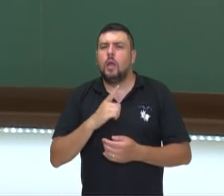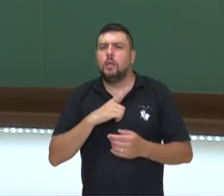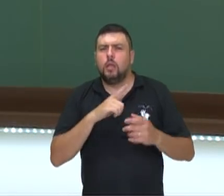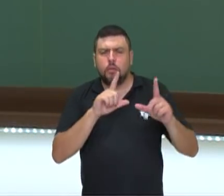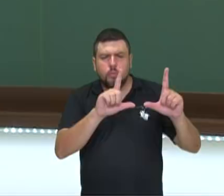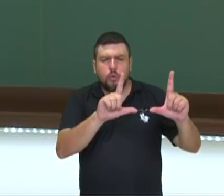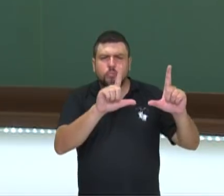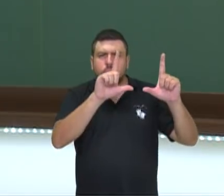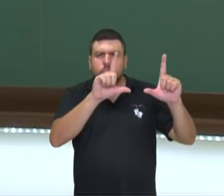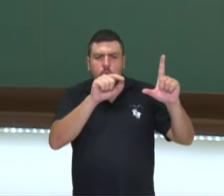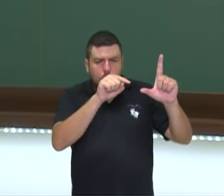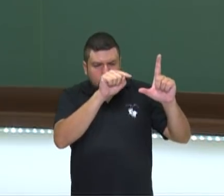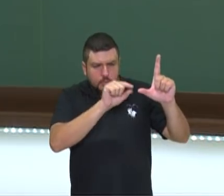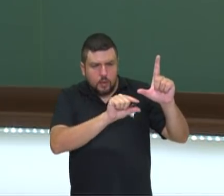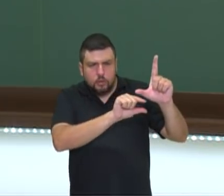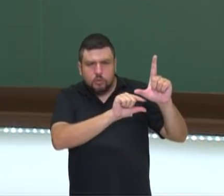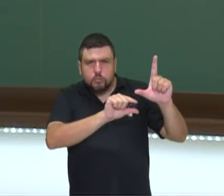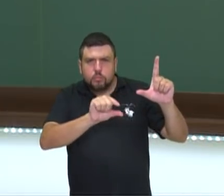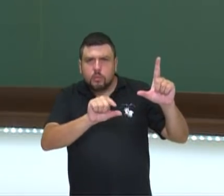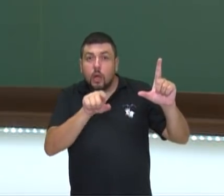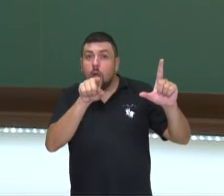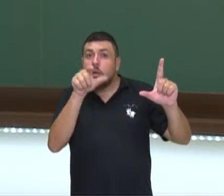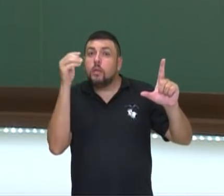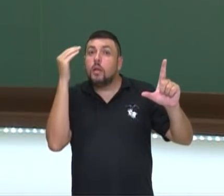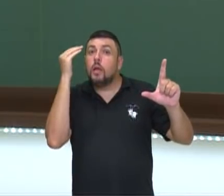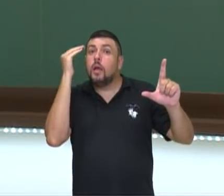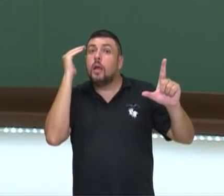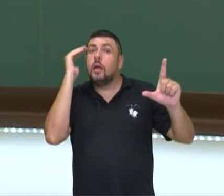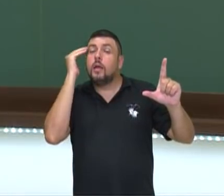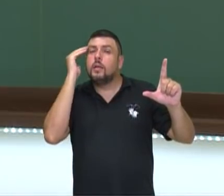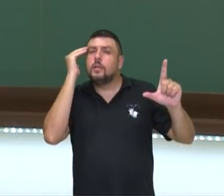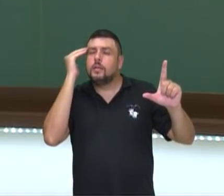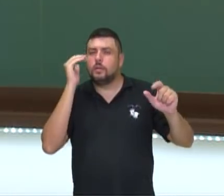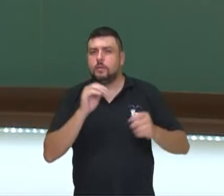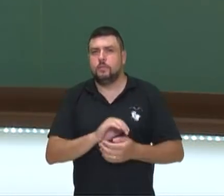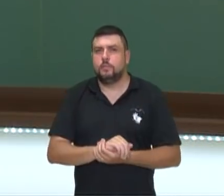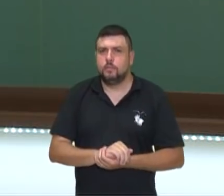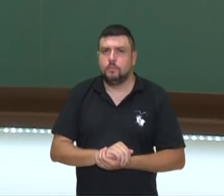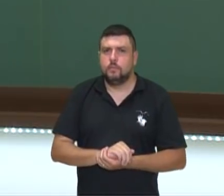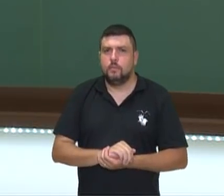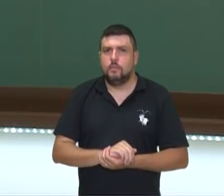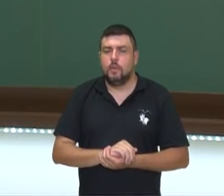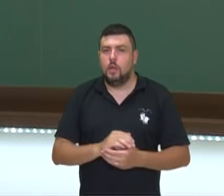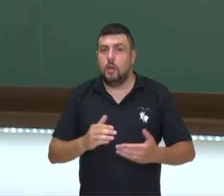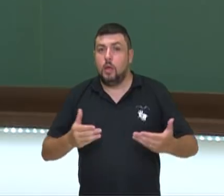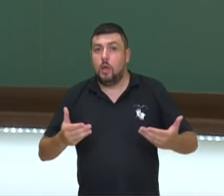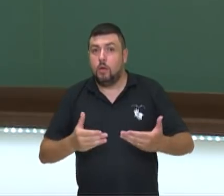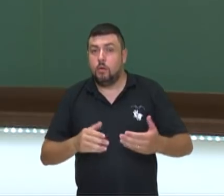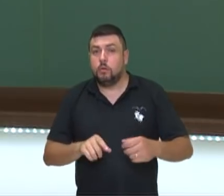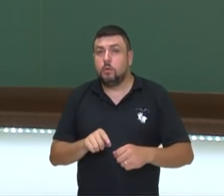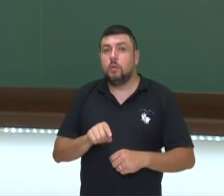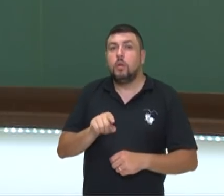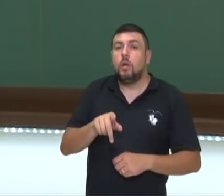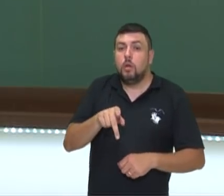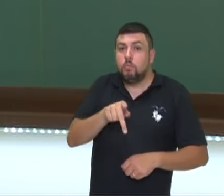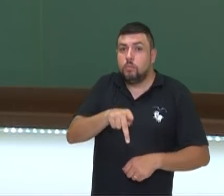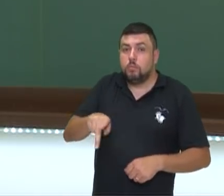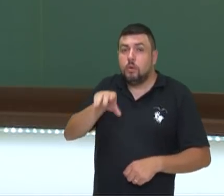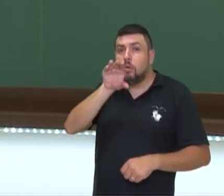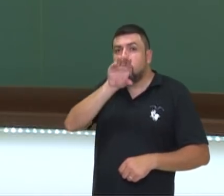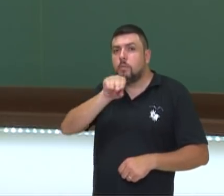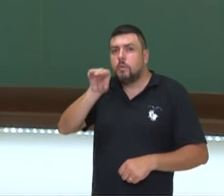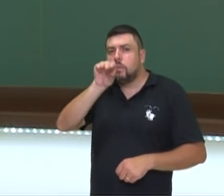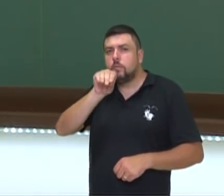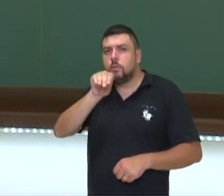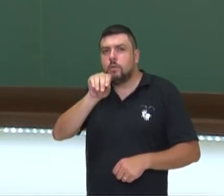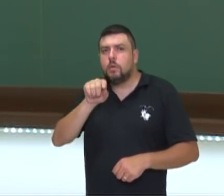gente a entender o que que significa cada uma dessas expressões. Então, vamos combinar o seguinte. Eu vou falar e você, aí,